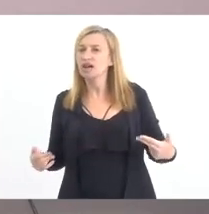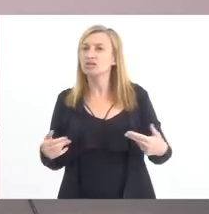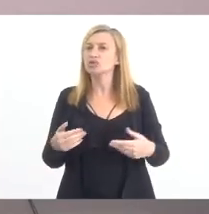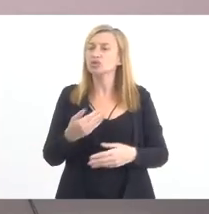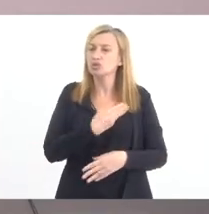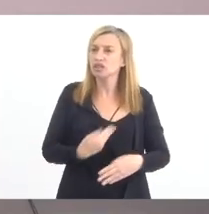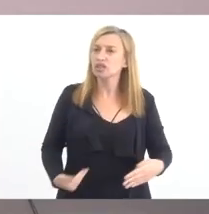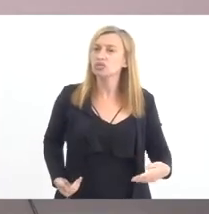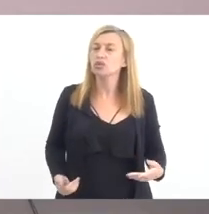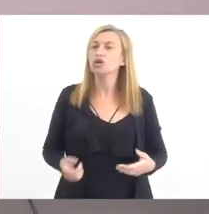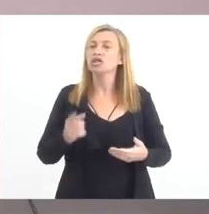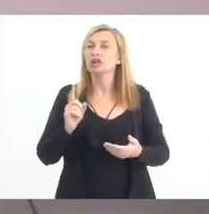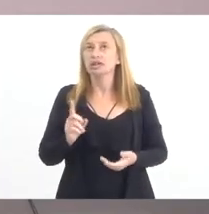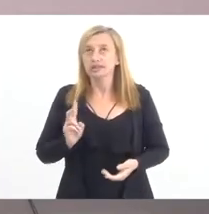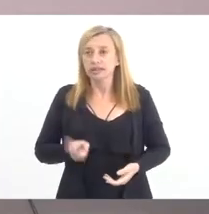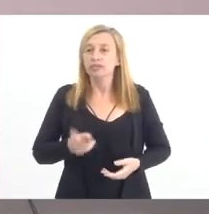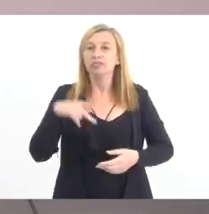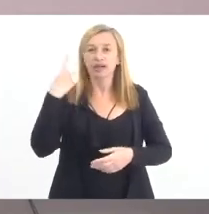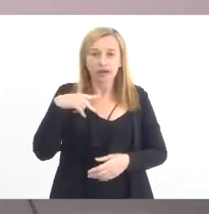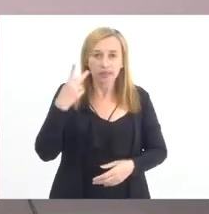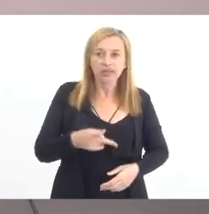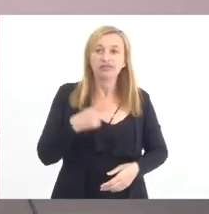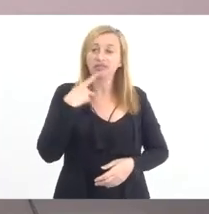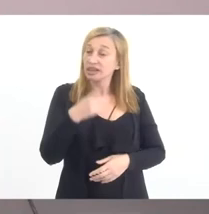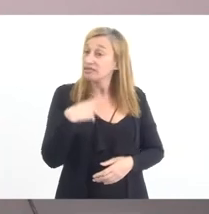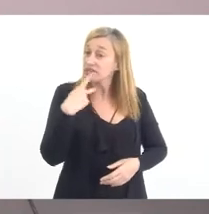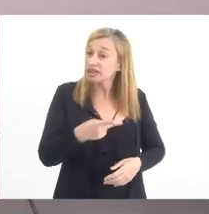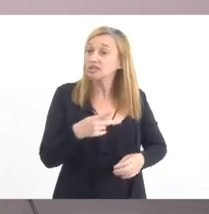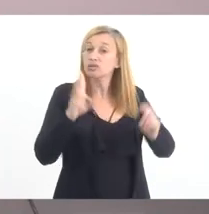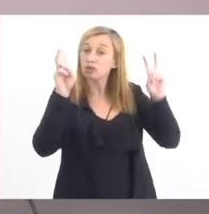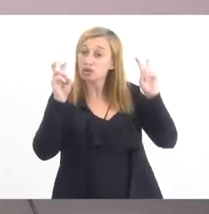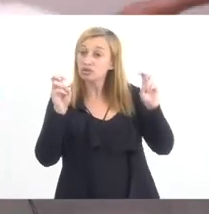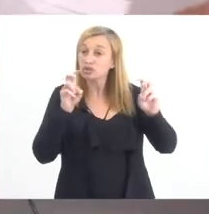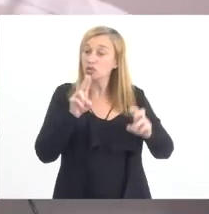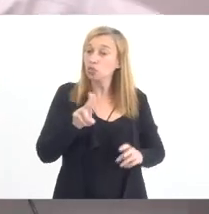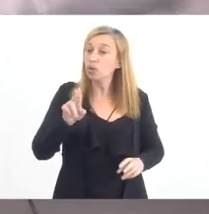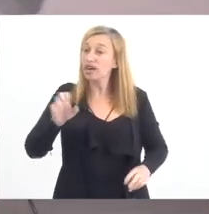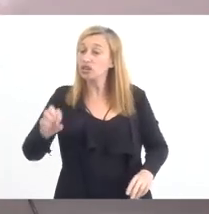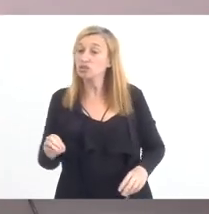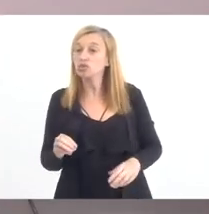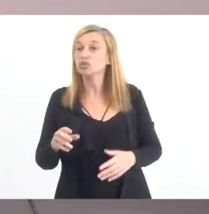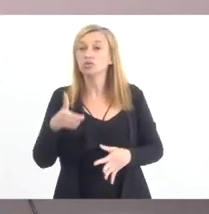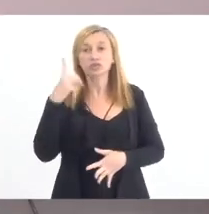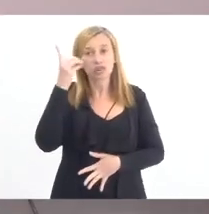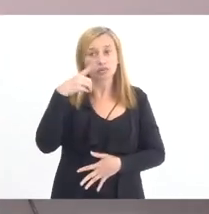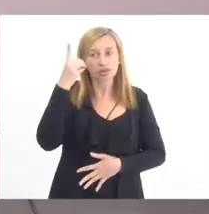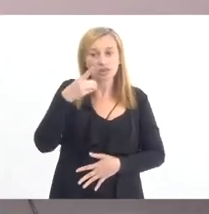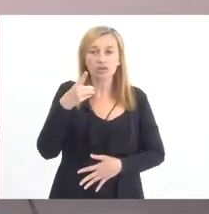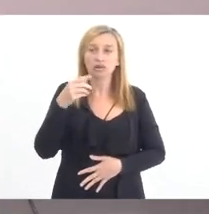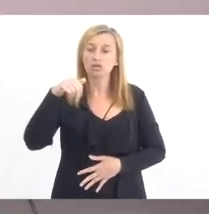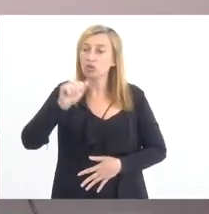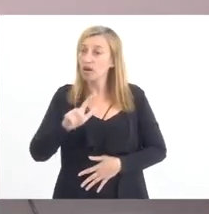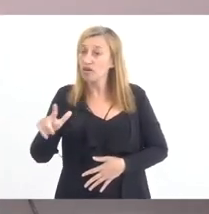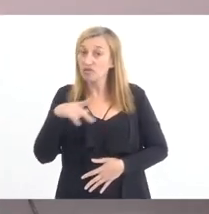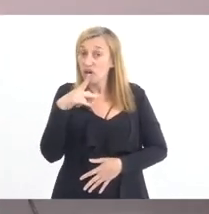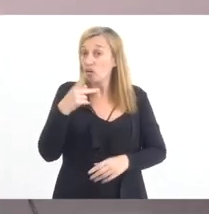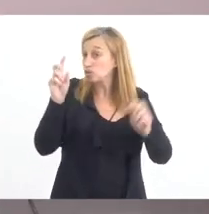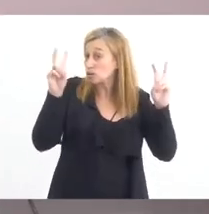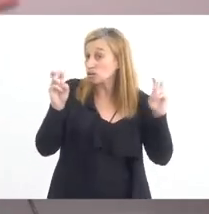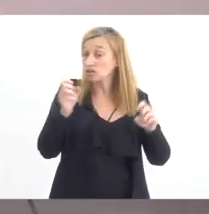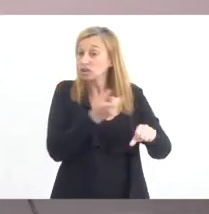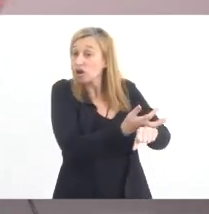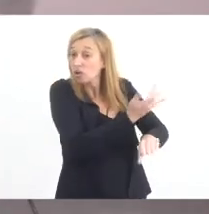esse parlamento tem colocado a sua posição em relação ao êxodo. Tanto é que o deputado Léo de Carvalho falou da questão da